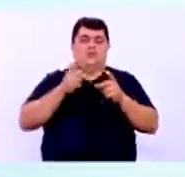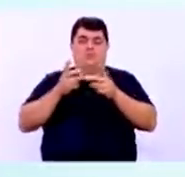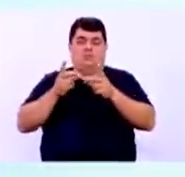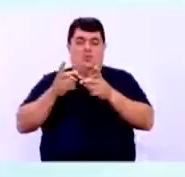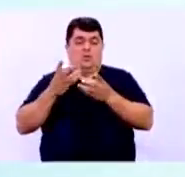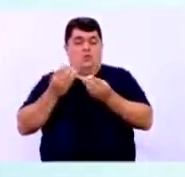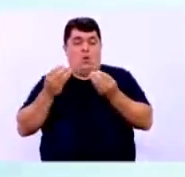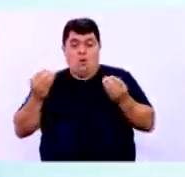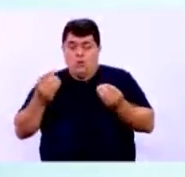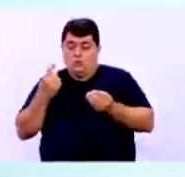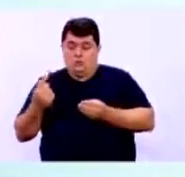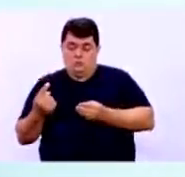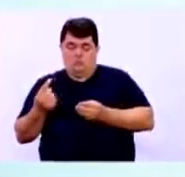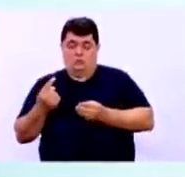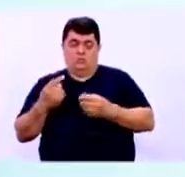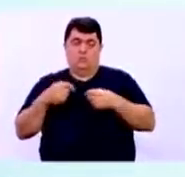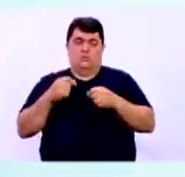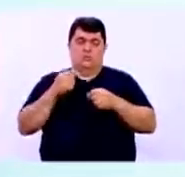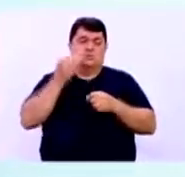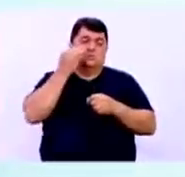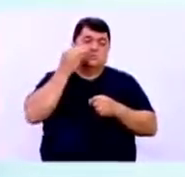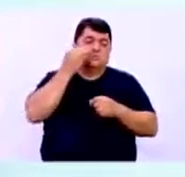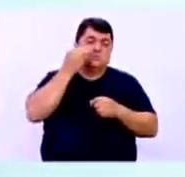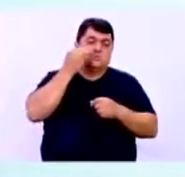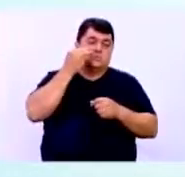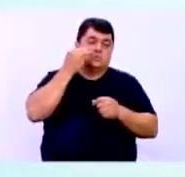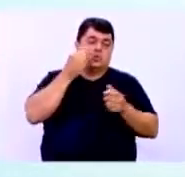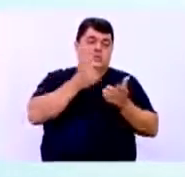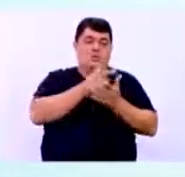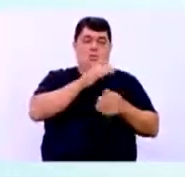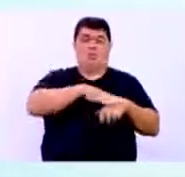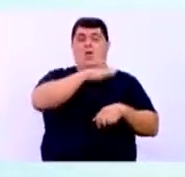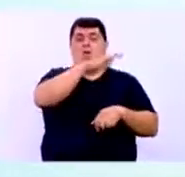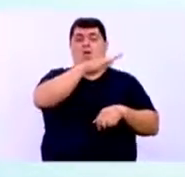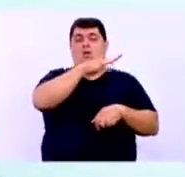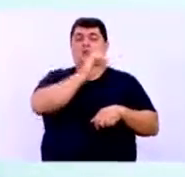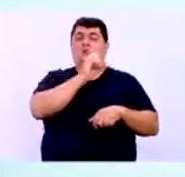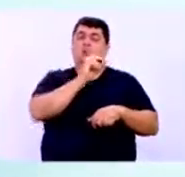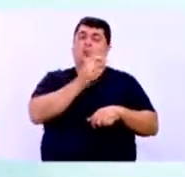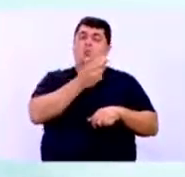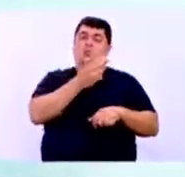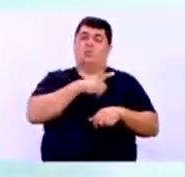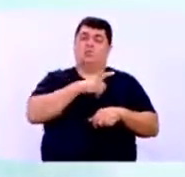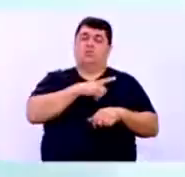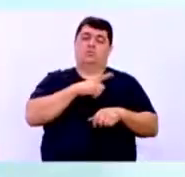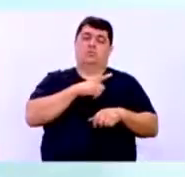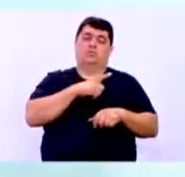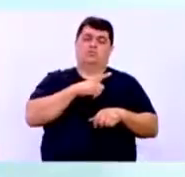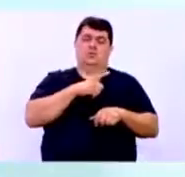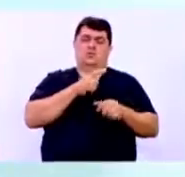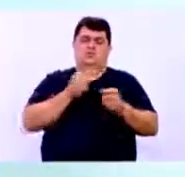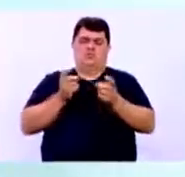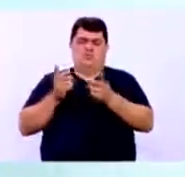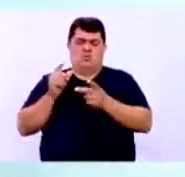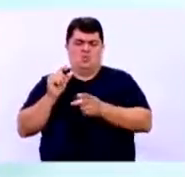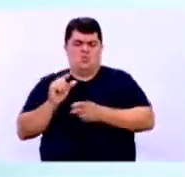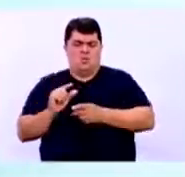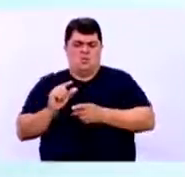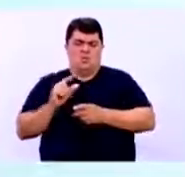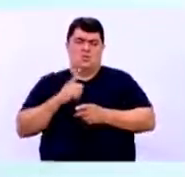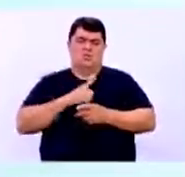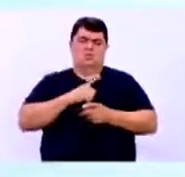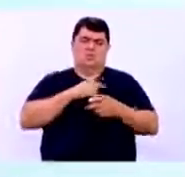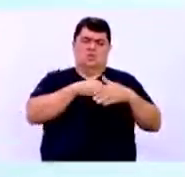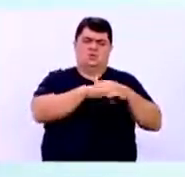determinado produto, então precisamos fazer uma compra mais constante daquele produto. Que o produto está saindo pouco, que tem um produto